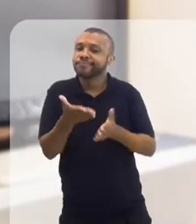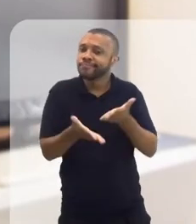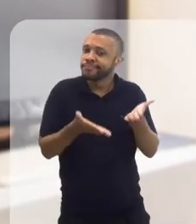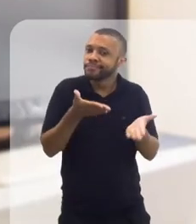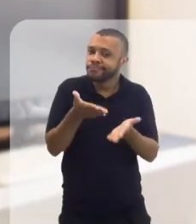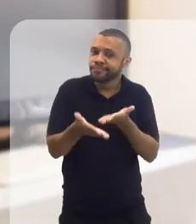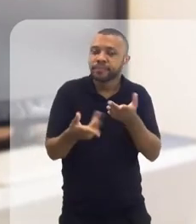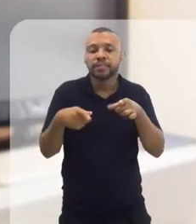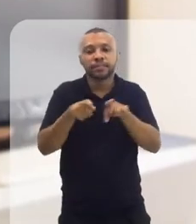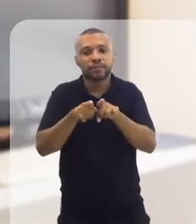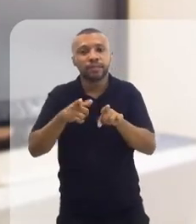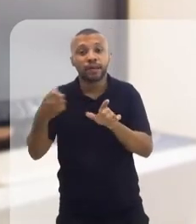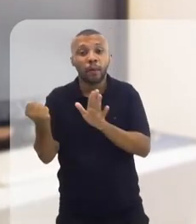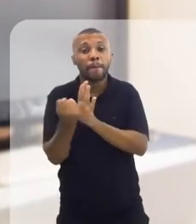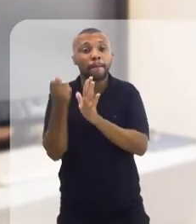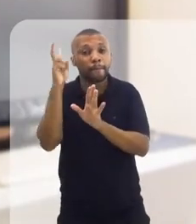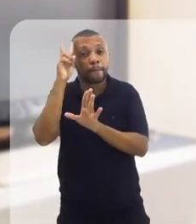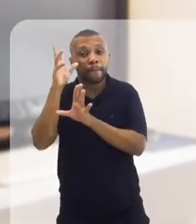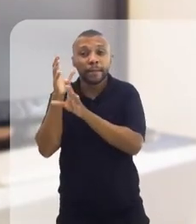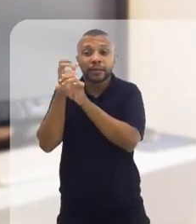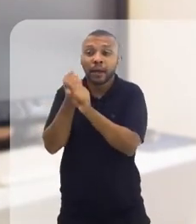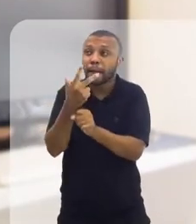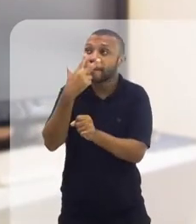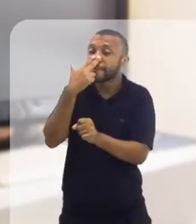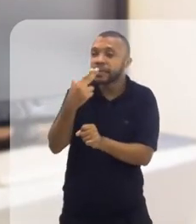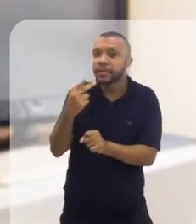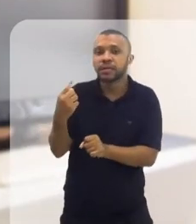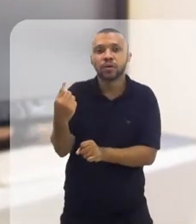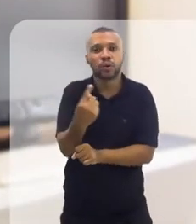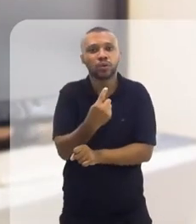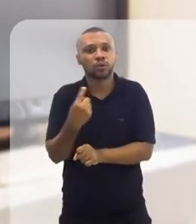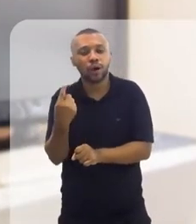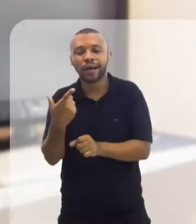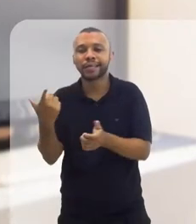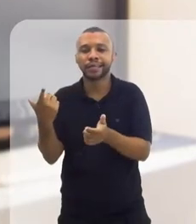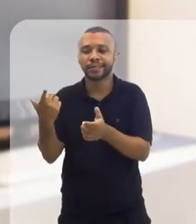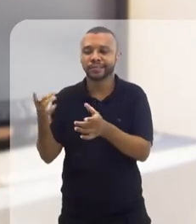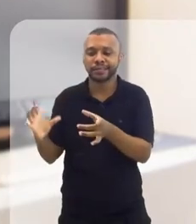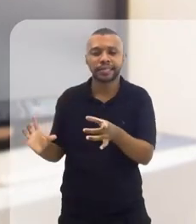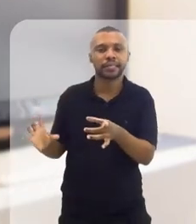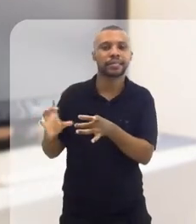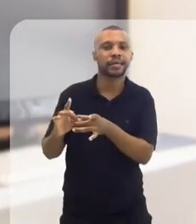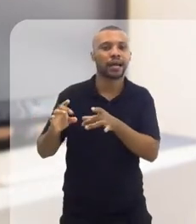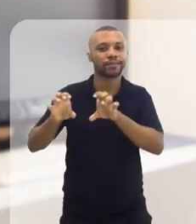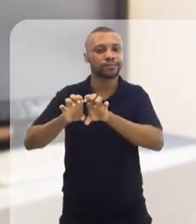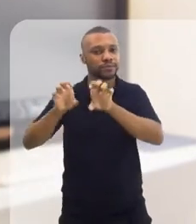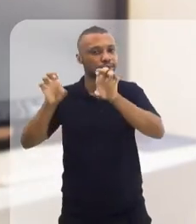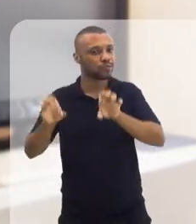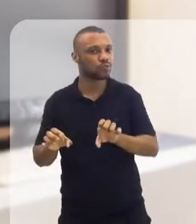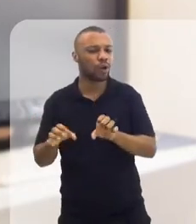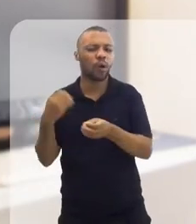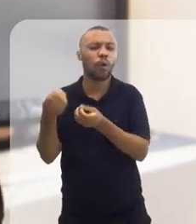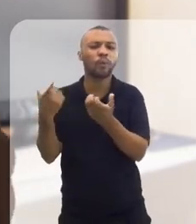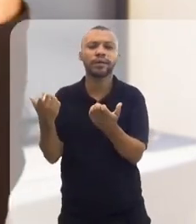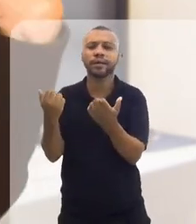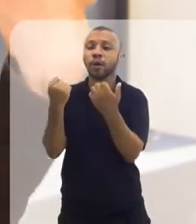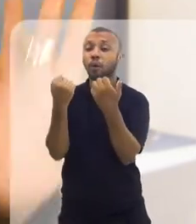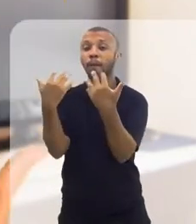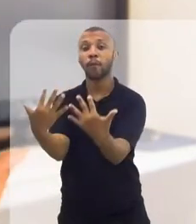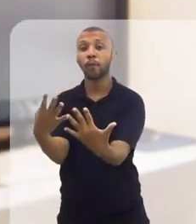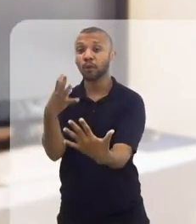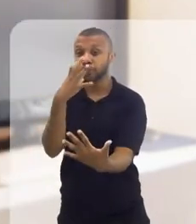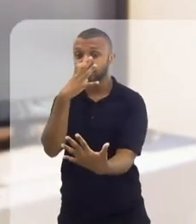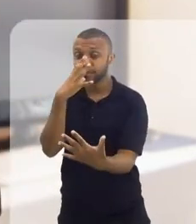certa inocência, porque também vem de uma história parecida com Sim. a nossa, né, com essa coisa estrutural. Mas como é ouvir isso